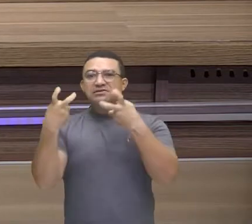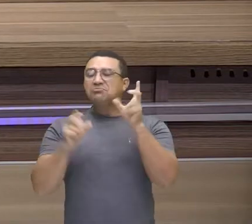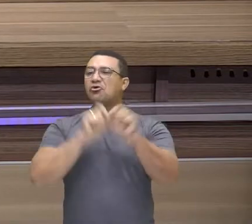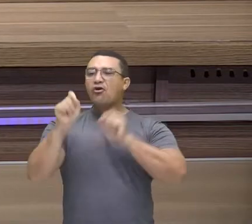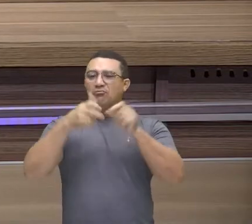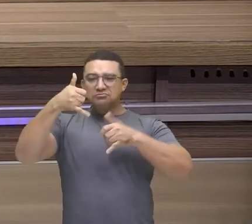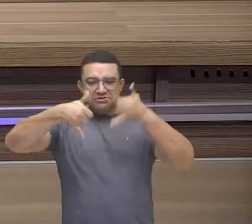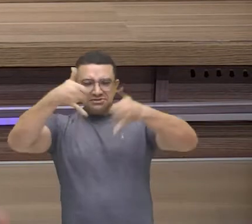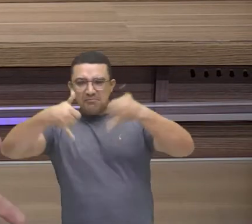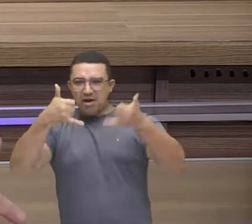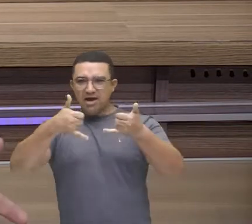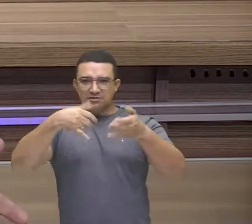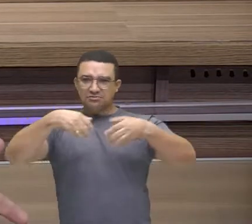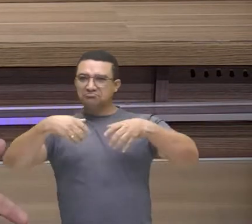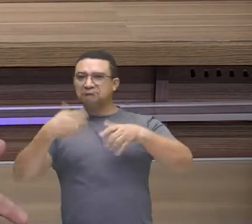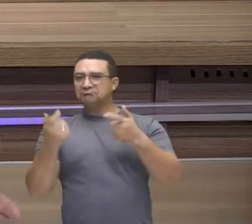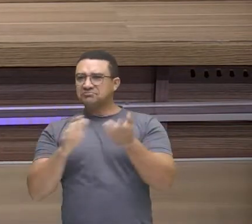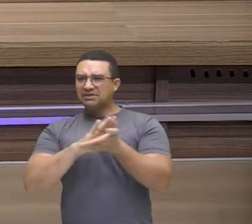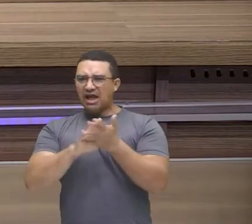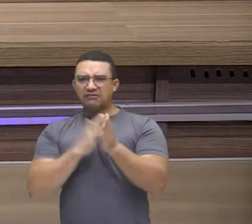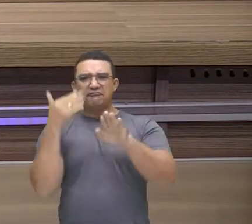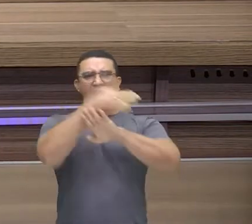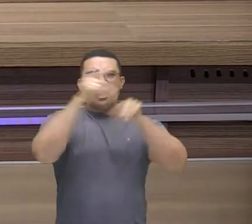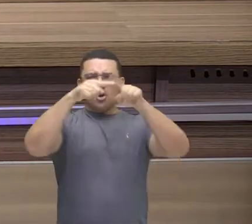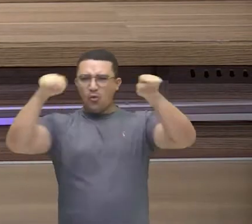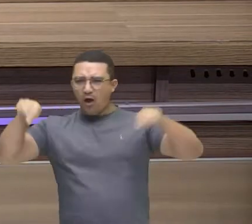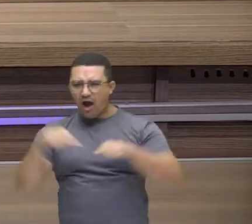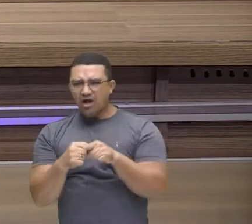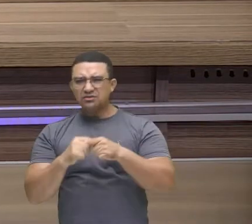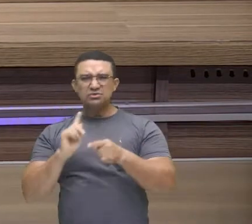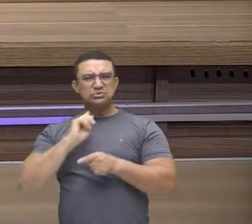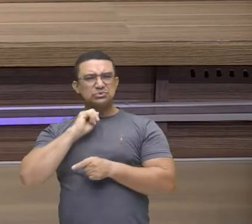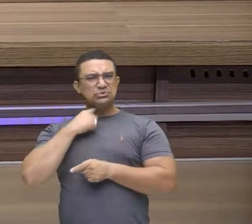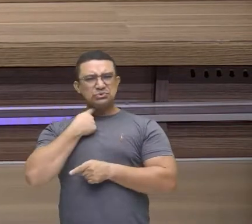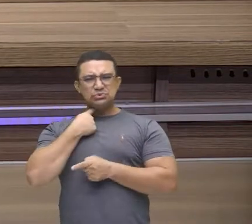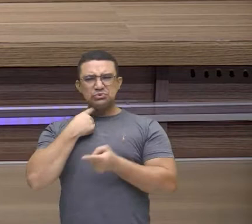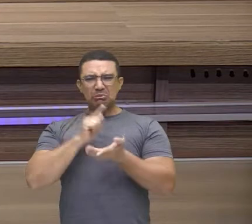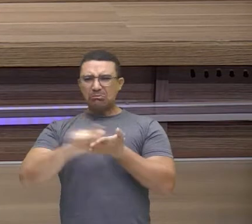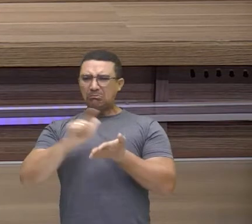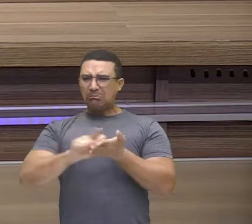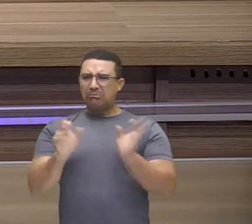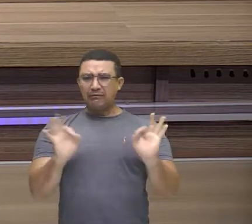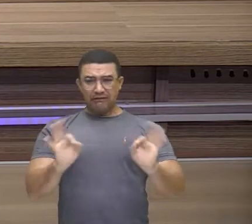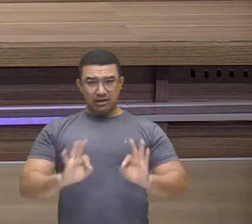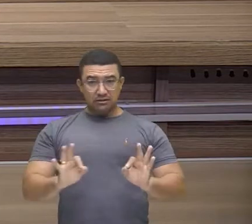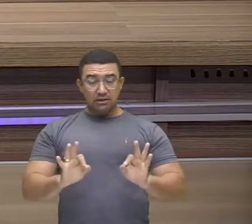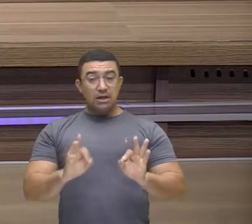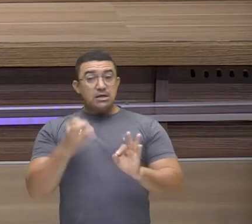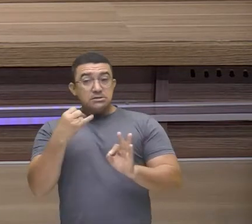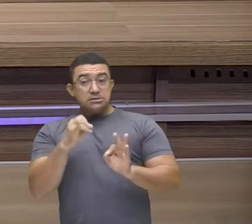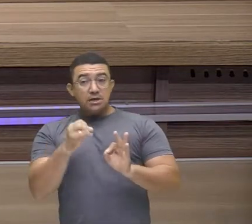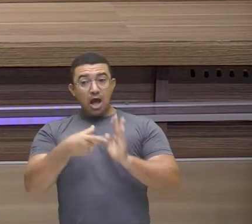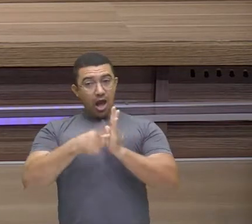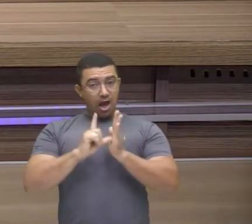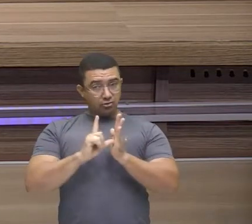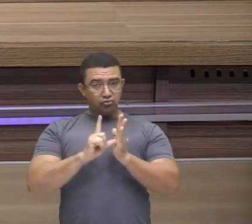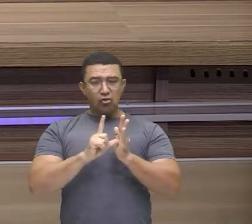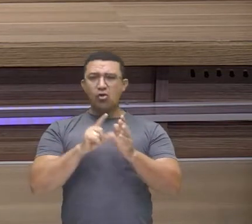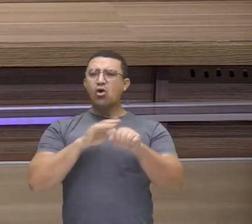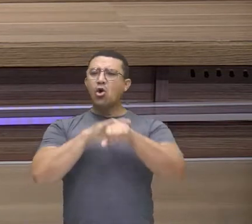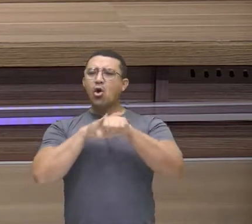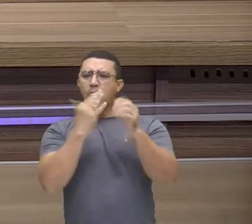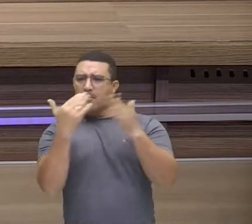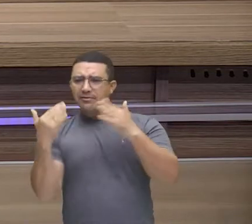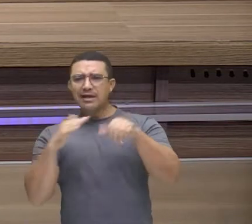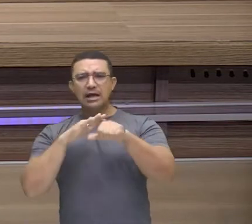para a rua, da rua ela entra de novo para o quarto, ou enfim, se nós não começarmos com a criança lá em casa, dentro de casa, com a